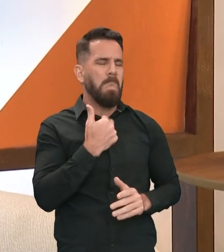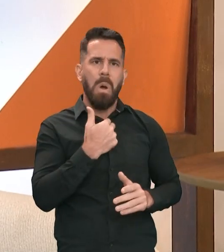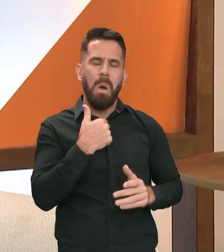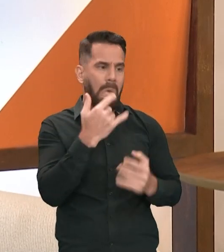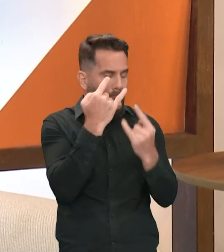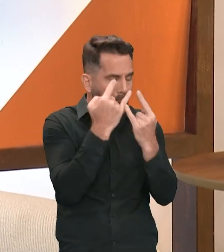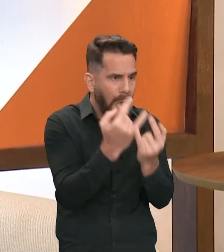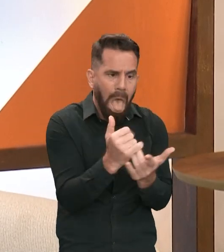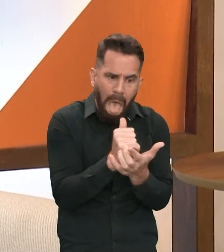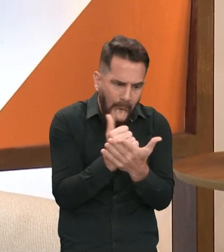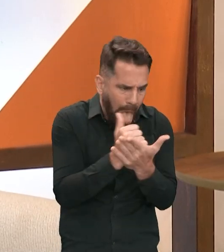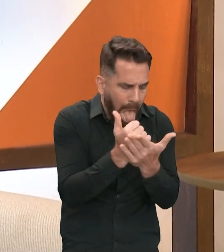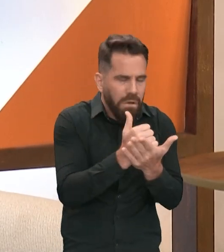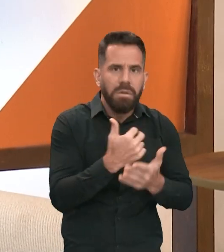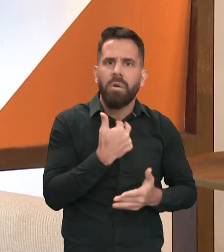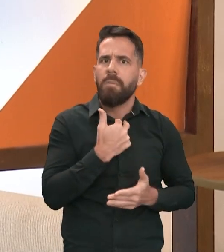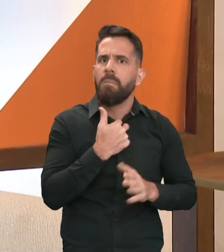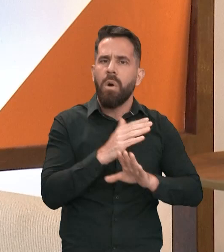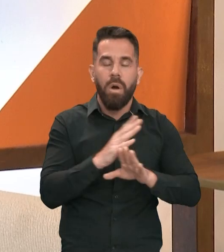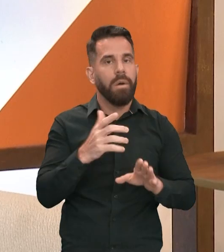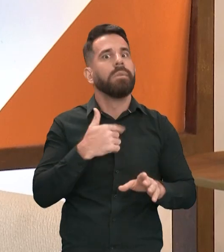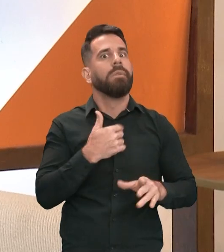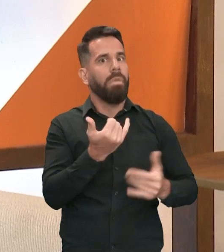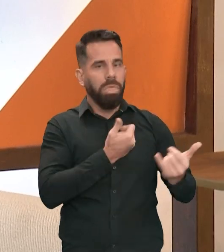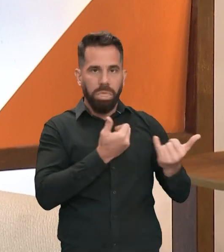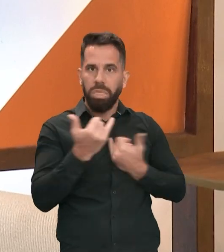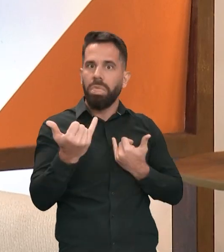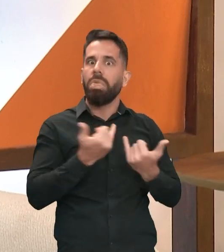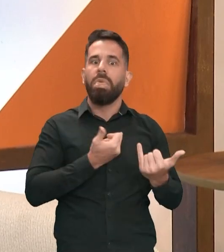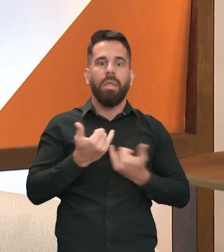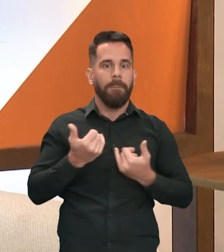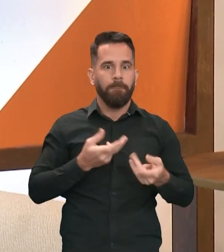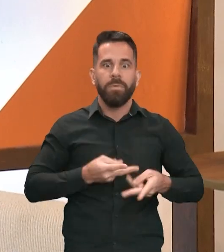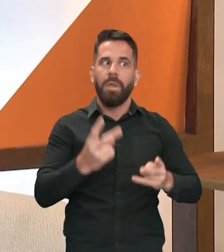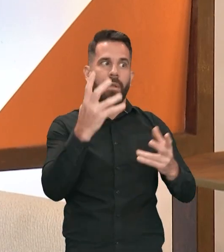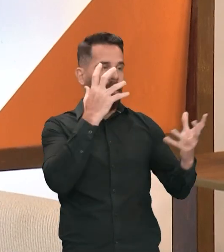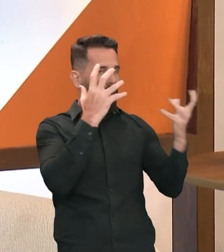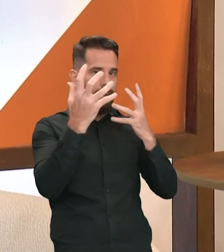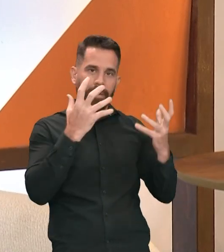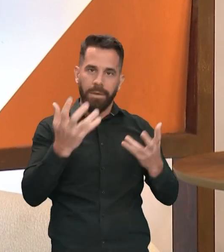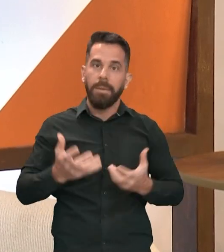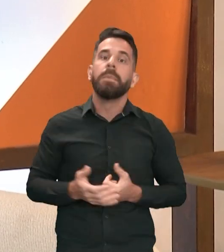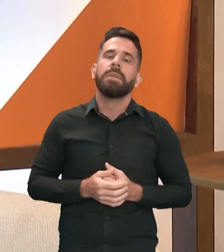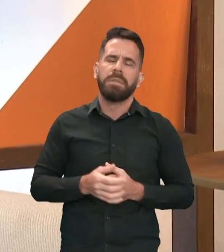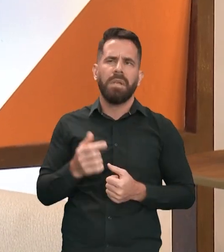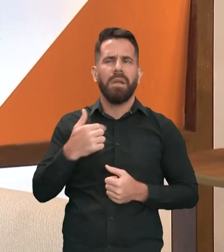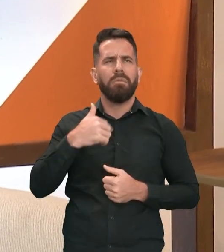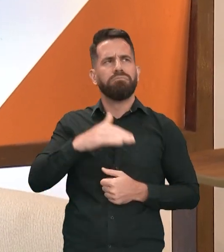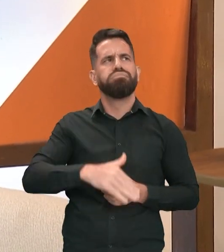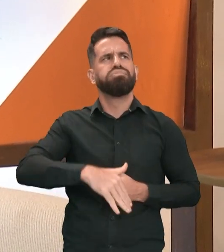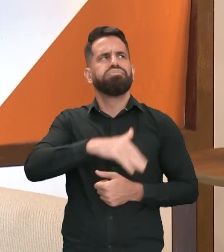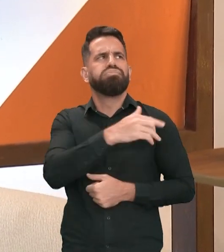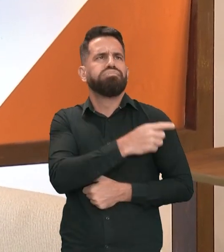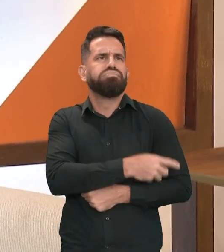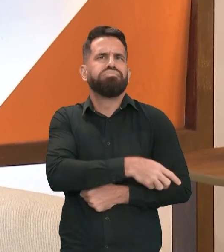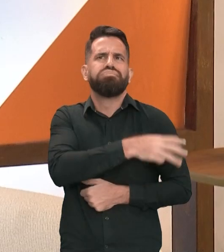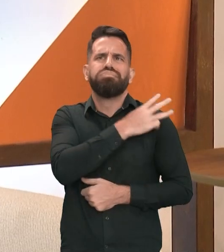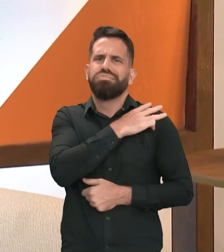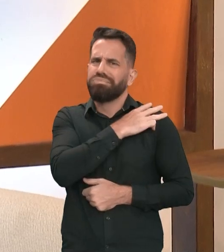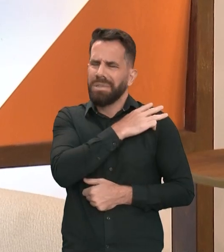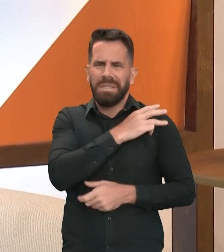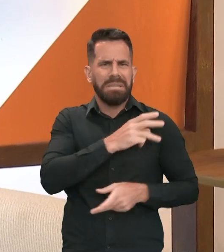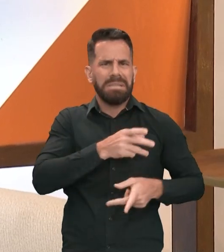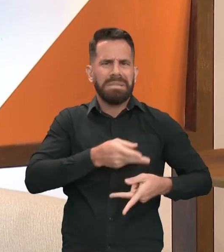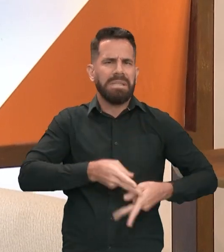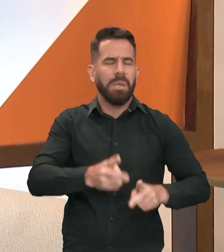acaba com as coisas. E eu escutei muito isso. Até durante Até durante o ensino médio, assim, que tinha pressão